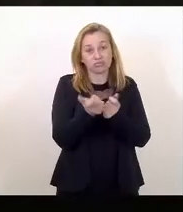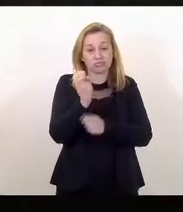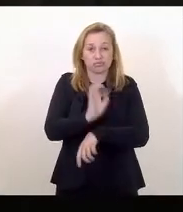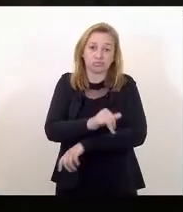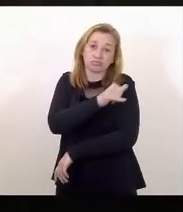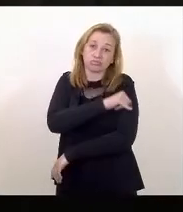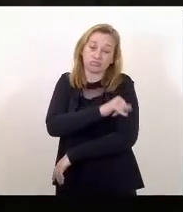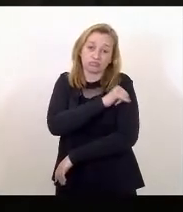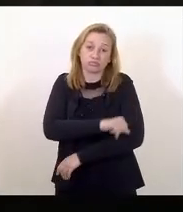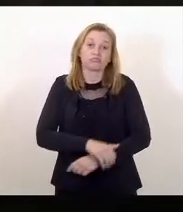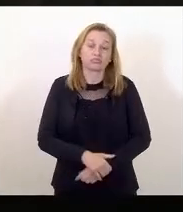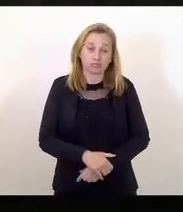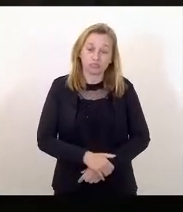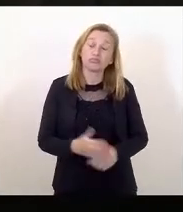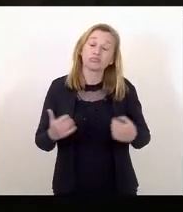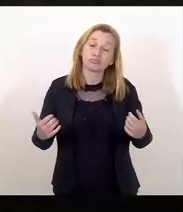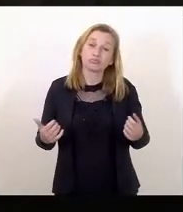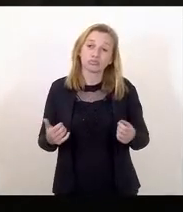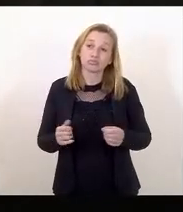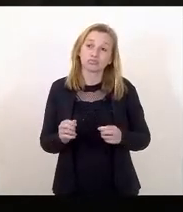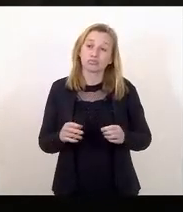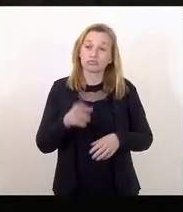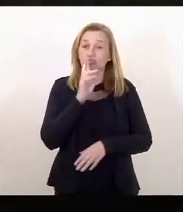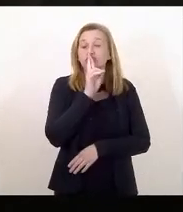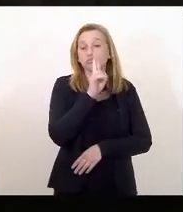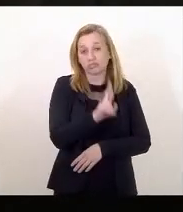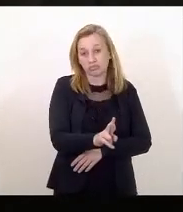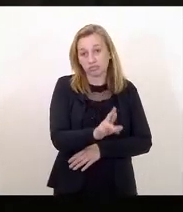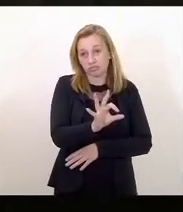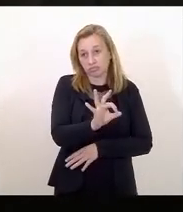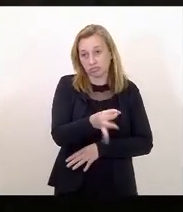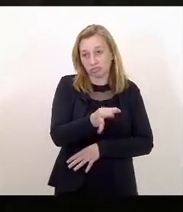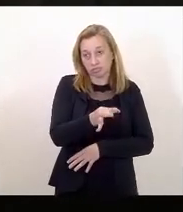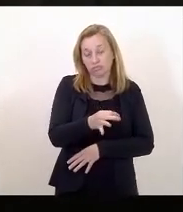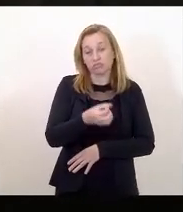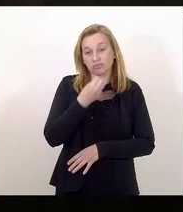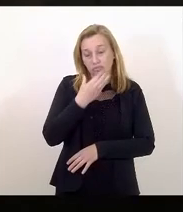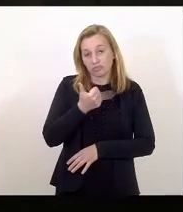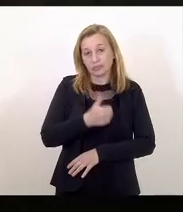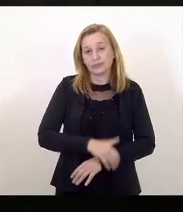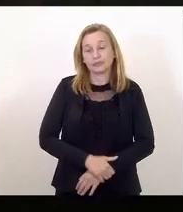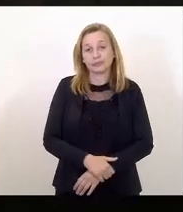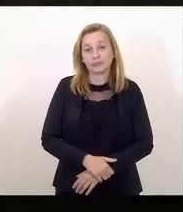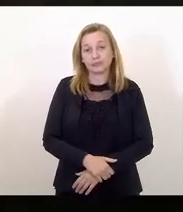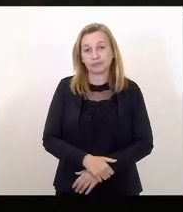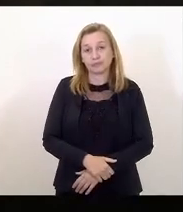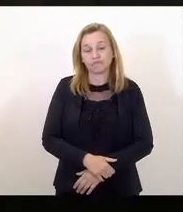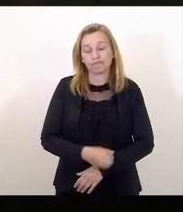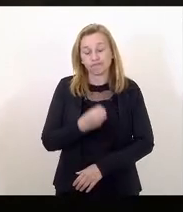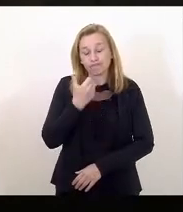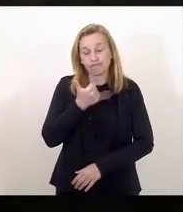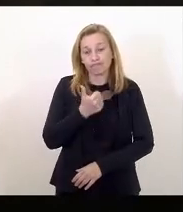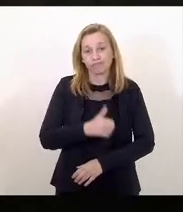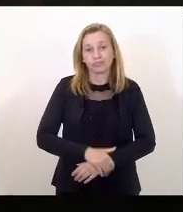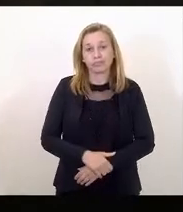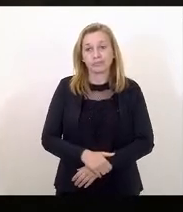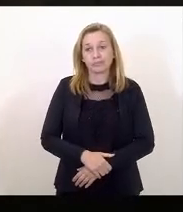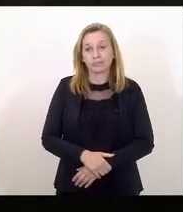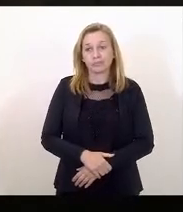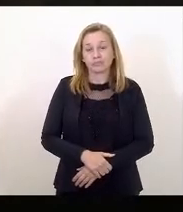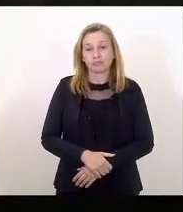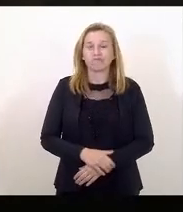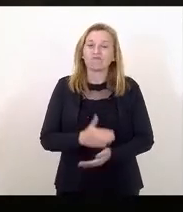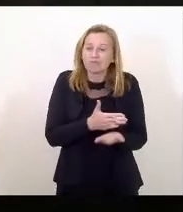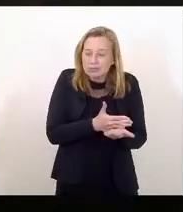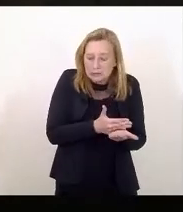Rio de Janeiro tem dado o seu recado muito bem, muito bem. Desde